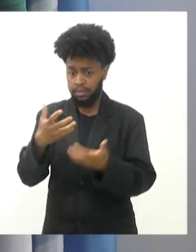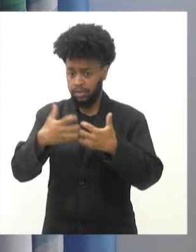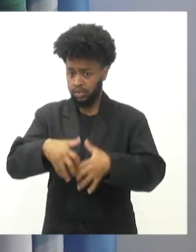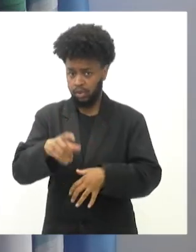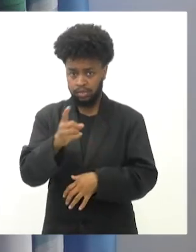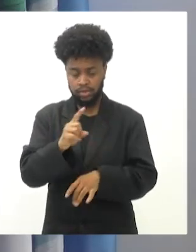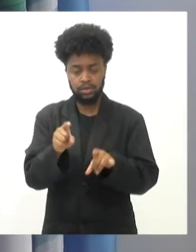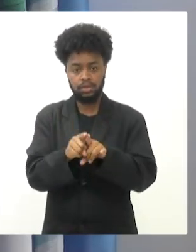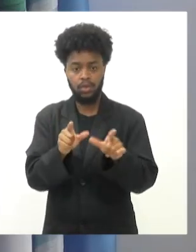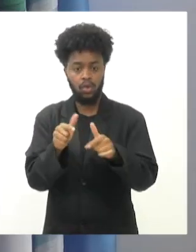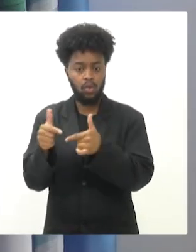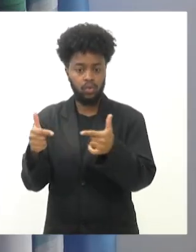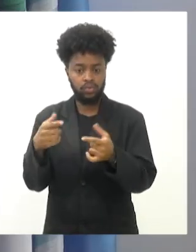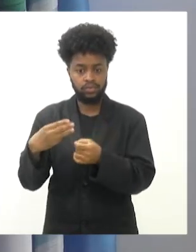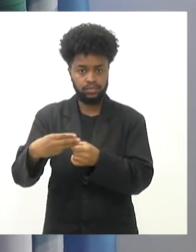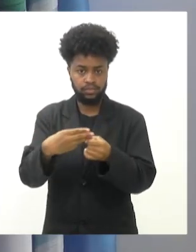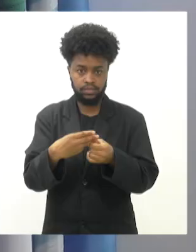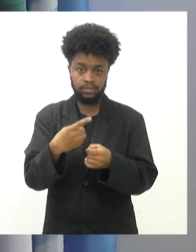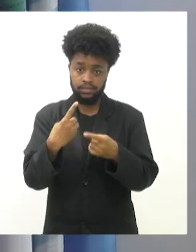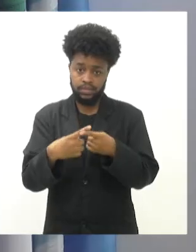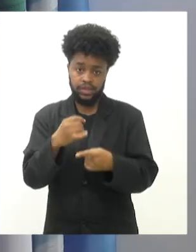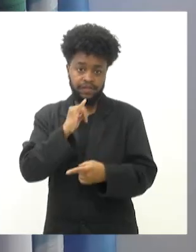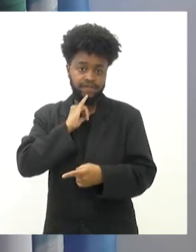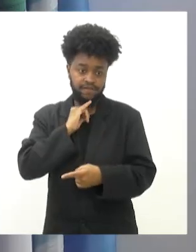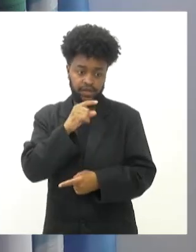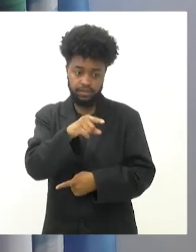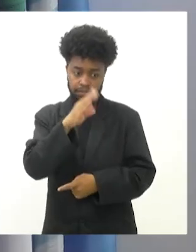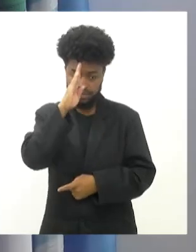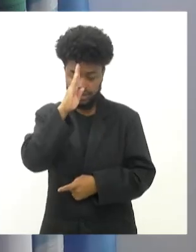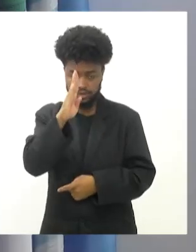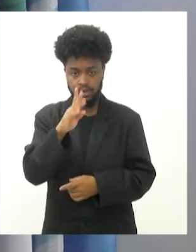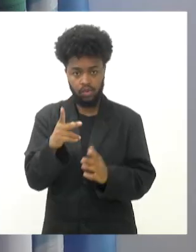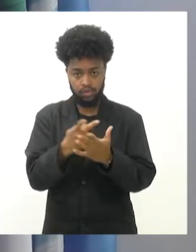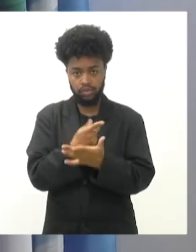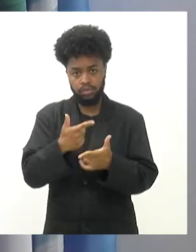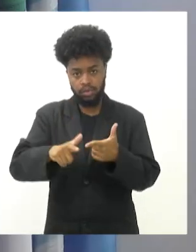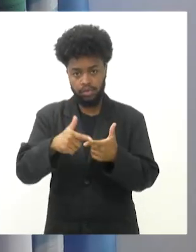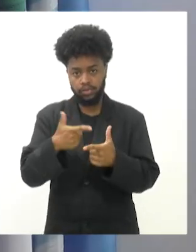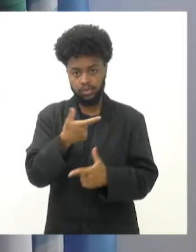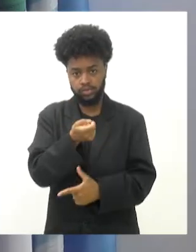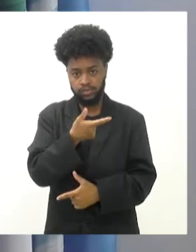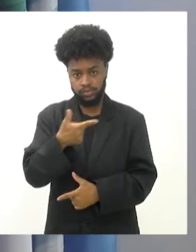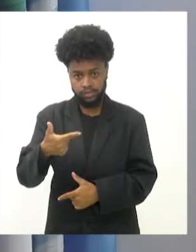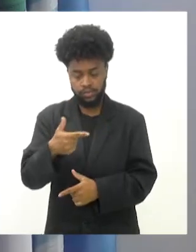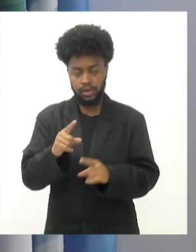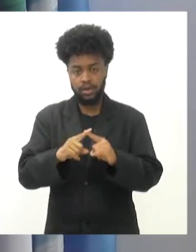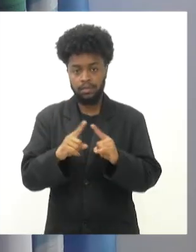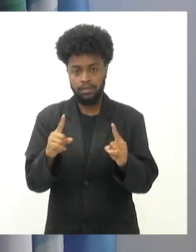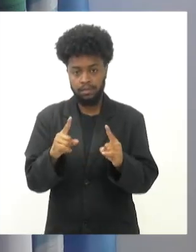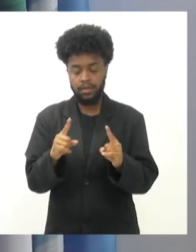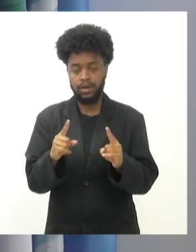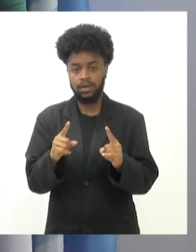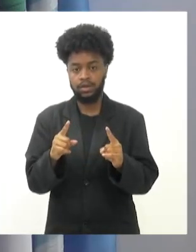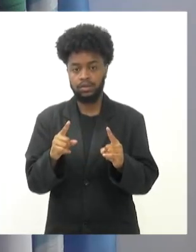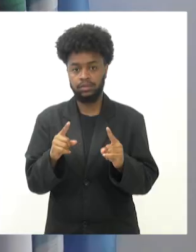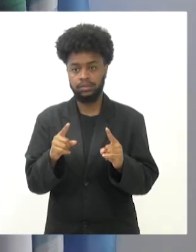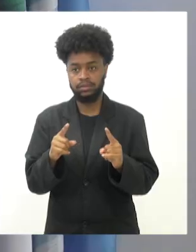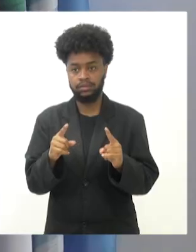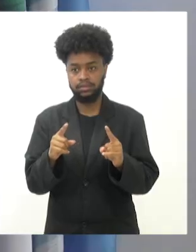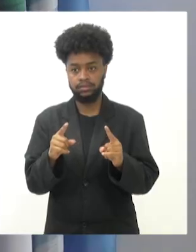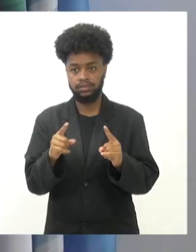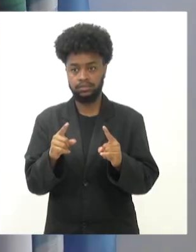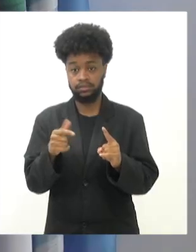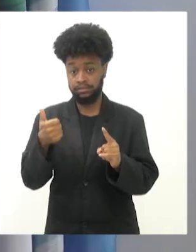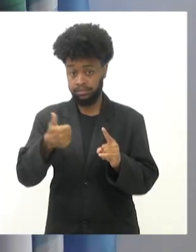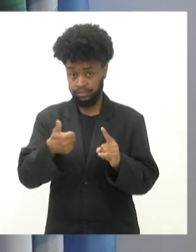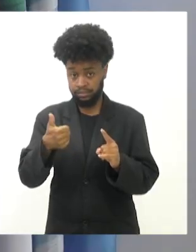Petrópolis. Petrópolis, infelizmente, lamentavelmente, foi o epicentro da tragédia de 22, mas na tragédia original, a